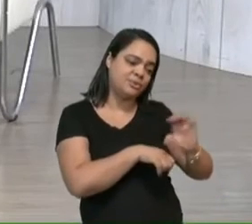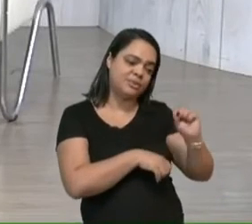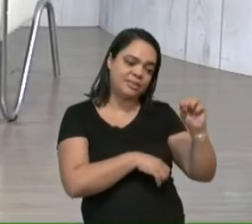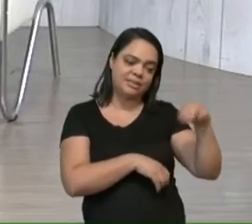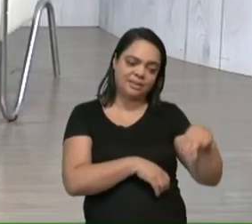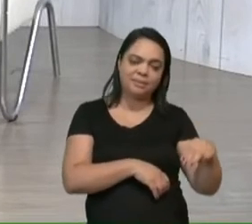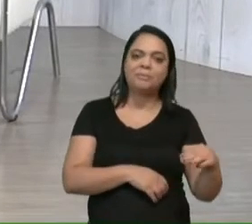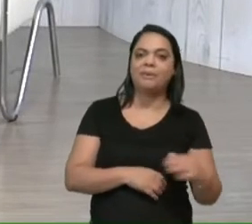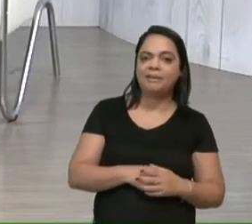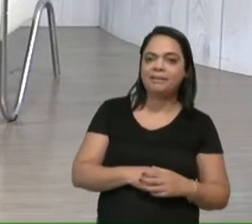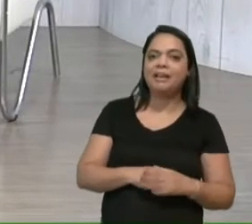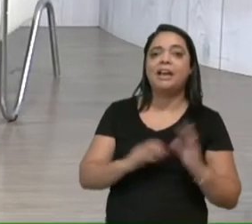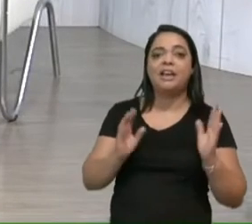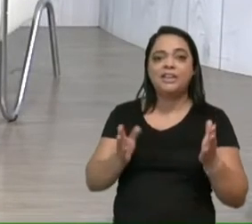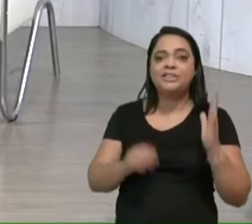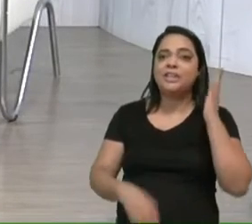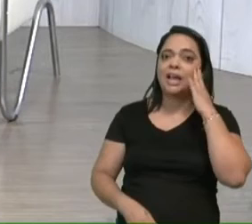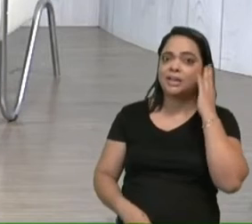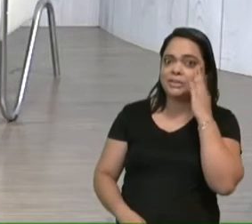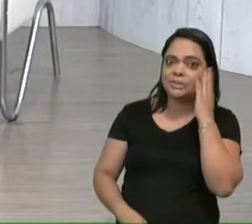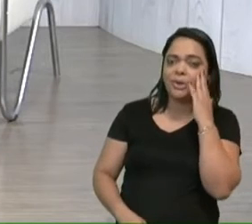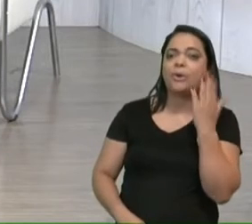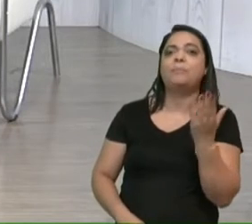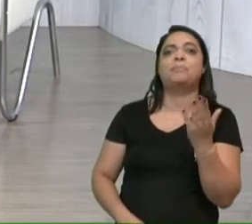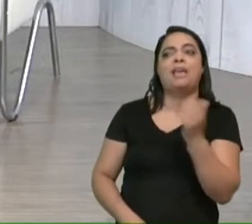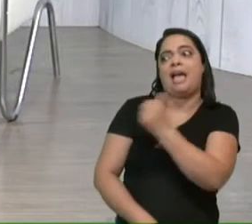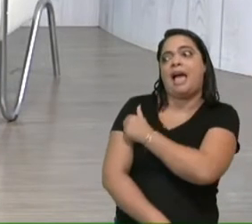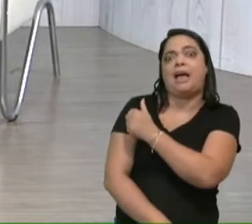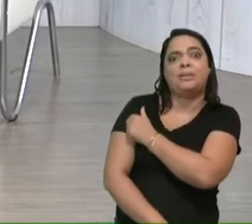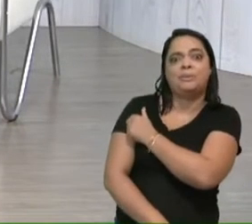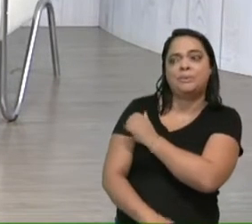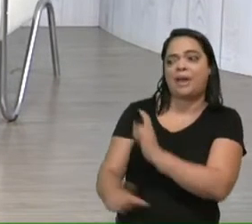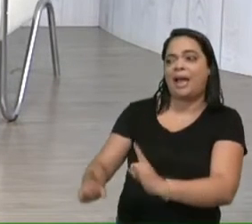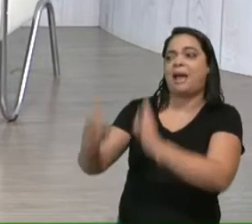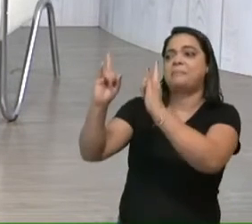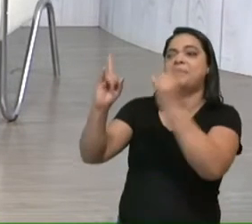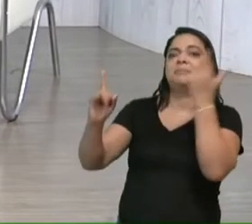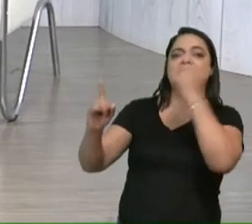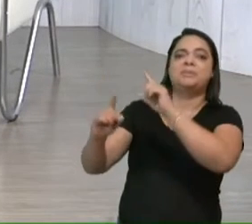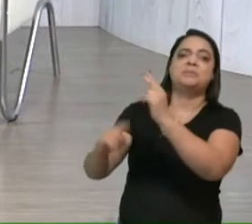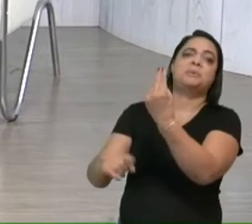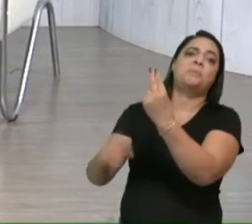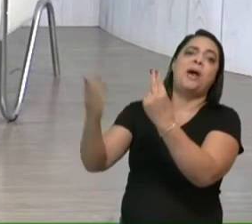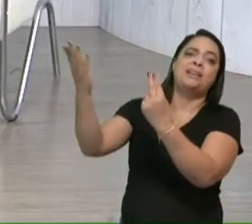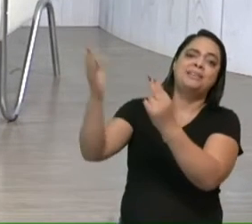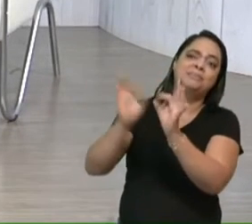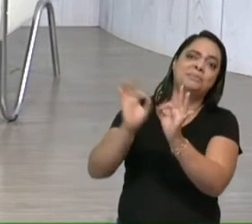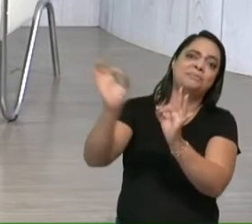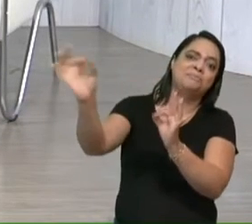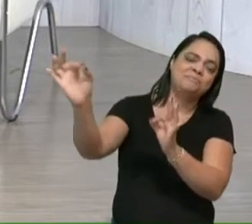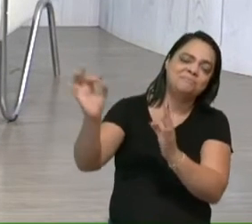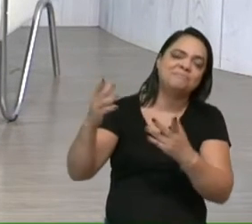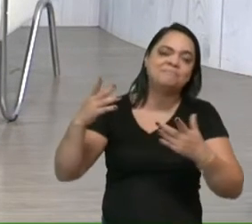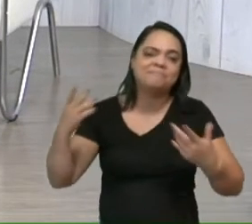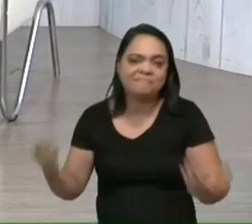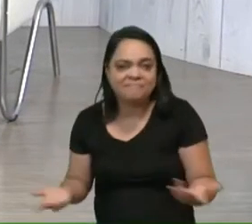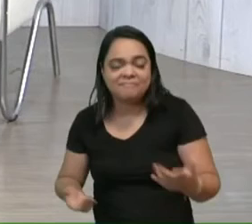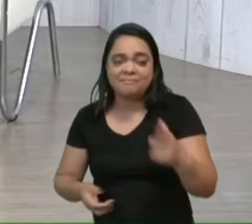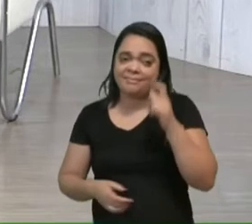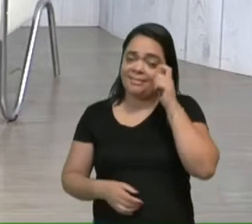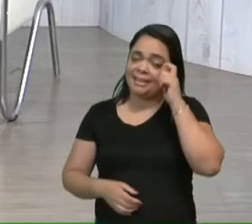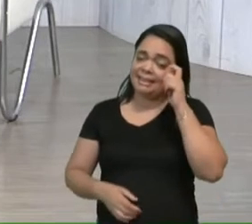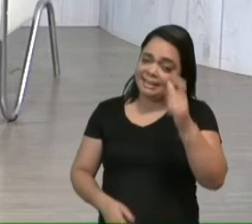@f.brandão uma apartamento no moama né e isso é um fato